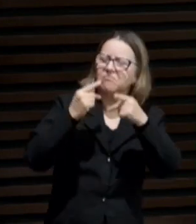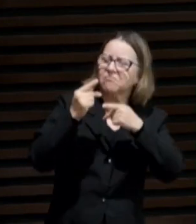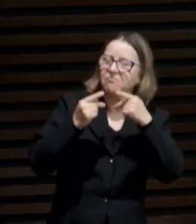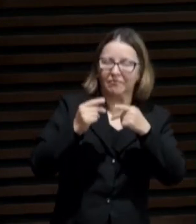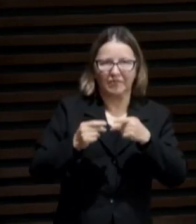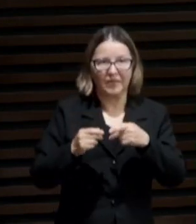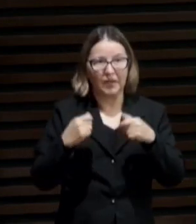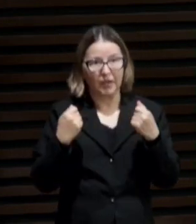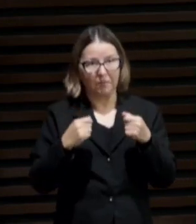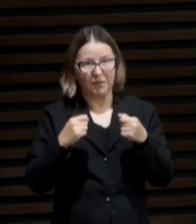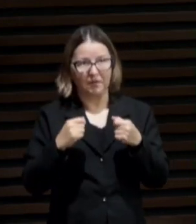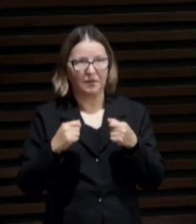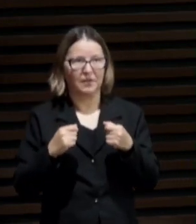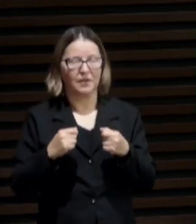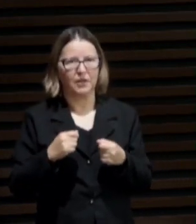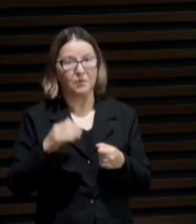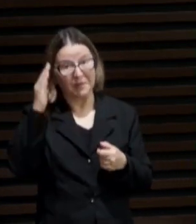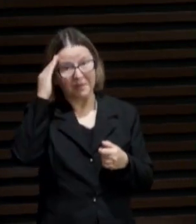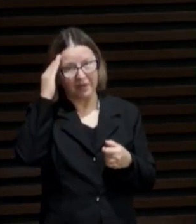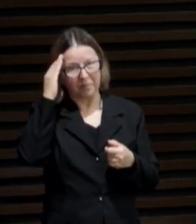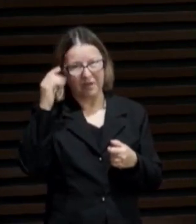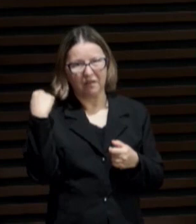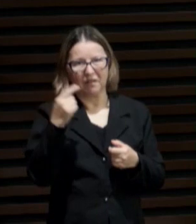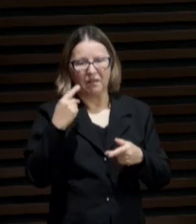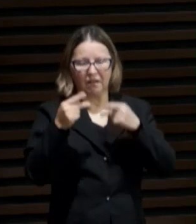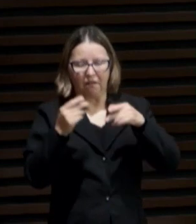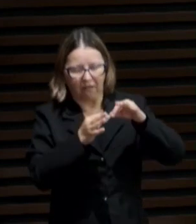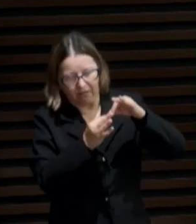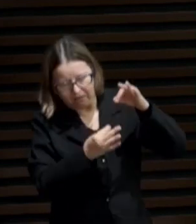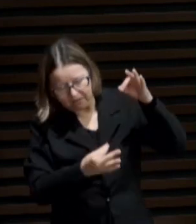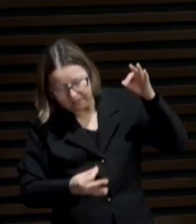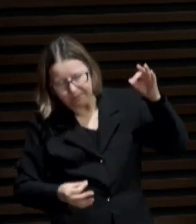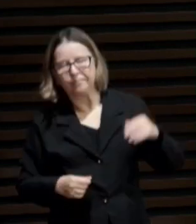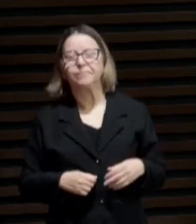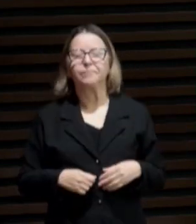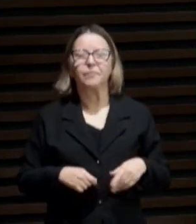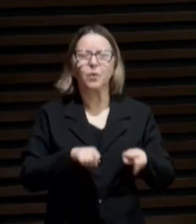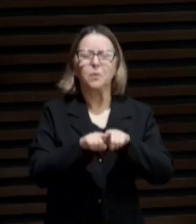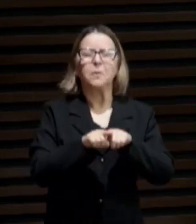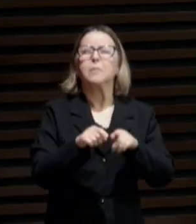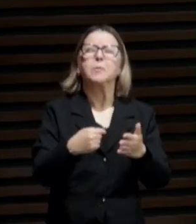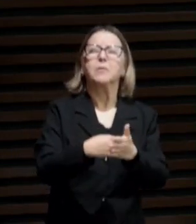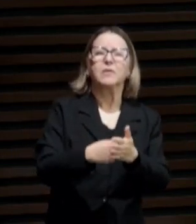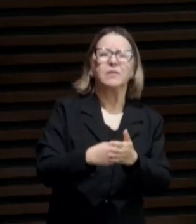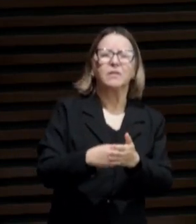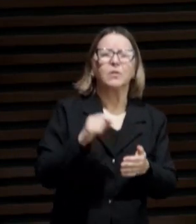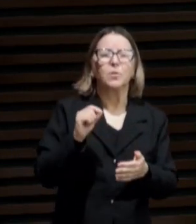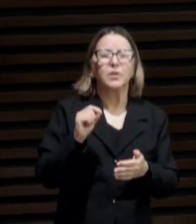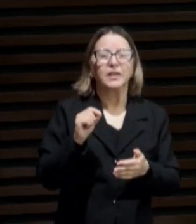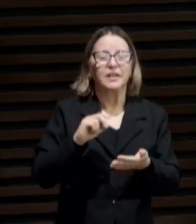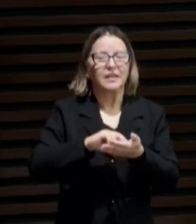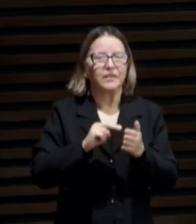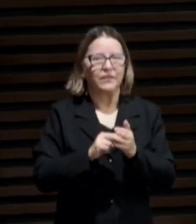quão verborrágicas são as nossas falas. O irmão me perguntou o que é uma pessoa